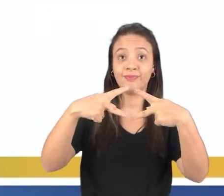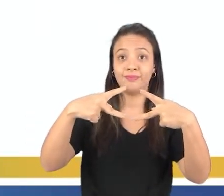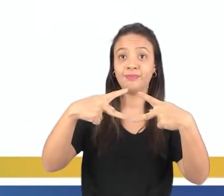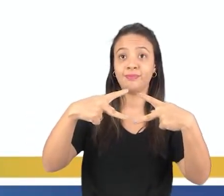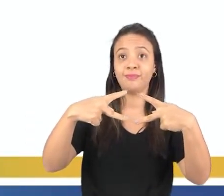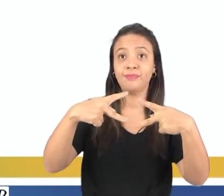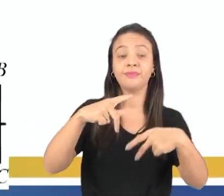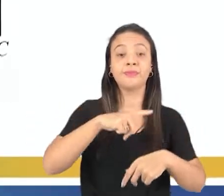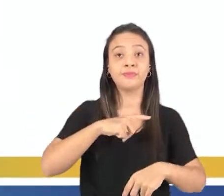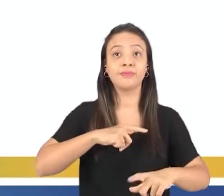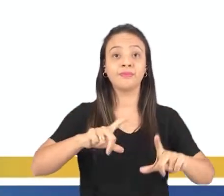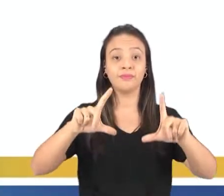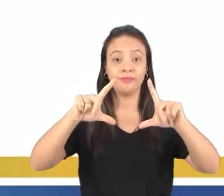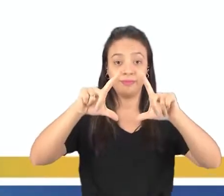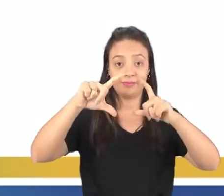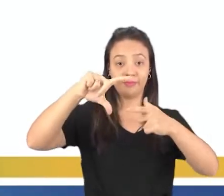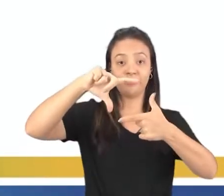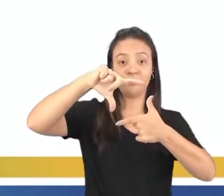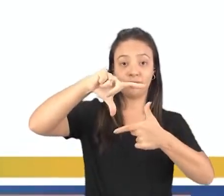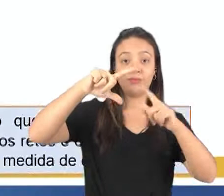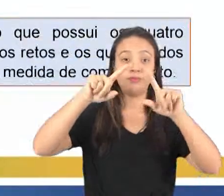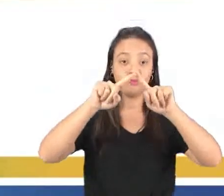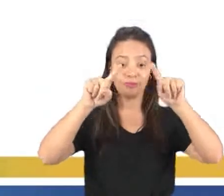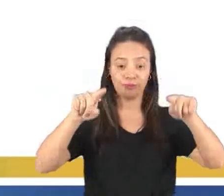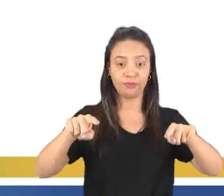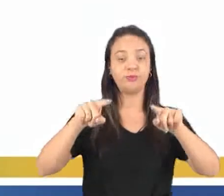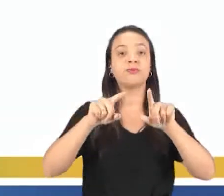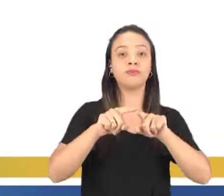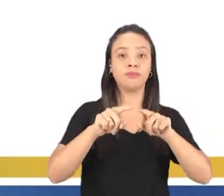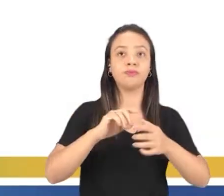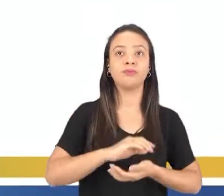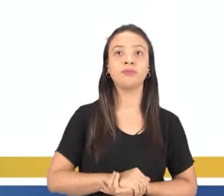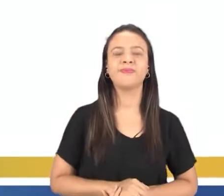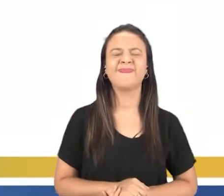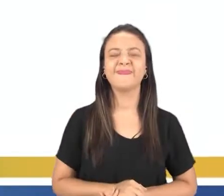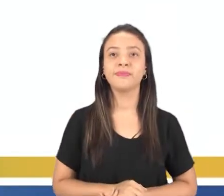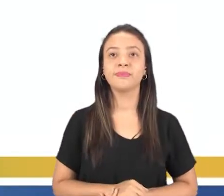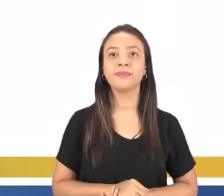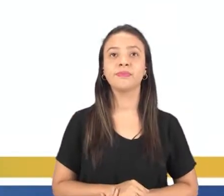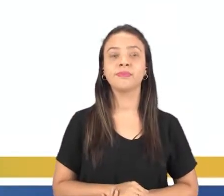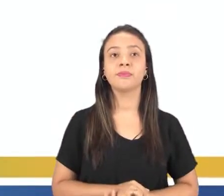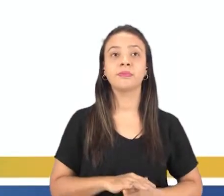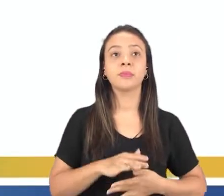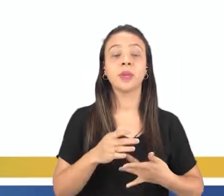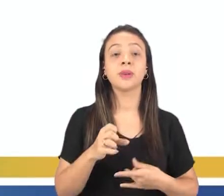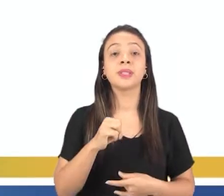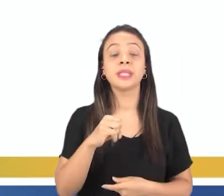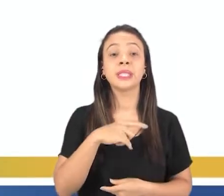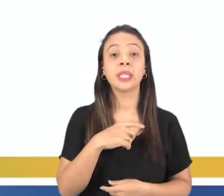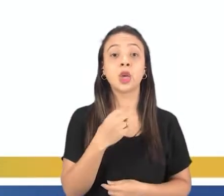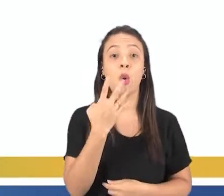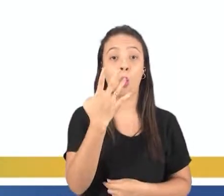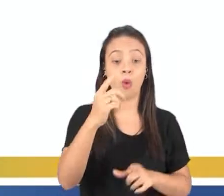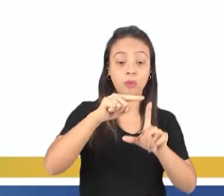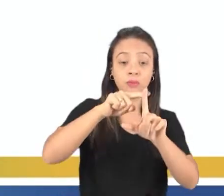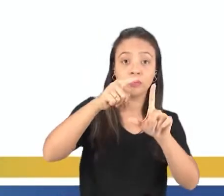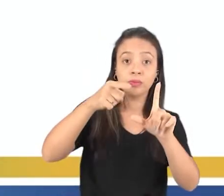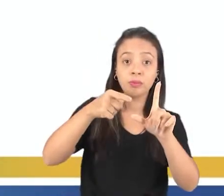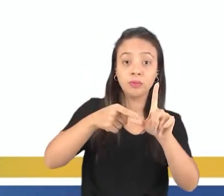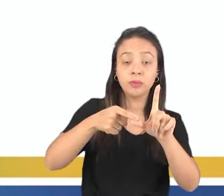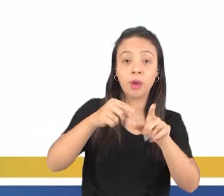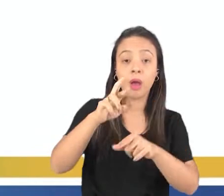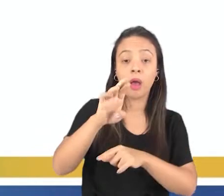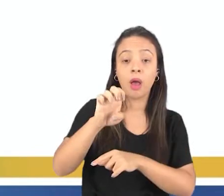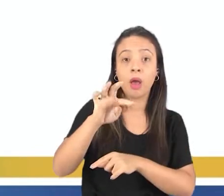Losango e o quadrado, certo? Então, o paralelogramo que possui os 4 ângulos internos retos, nós chamamos